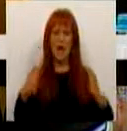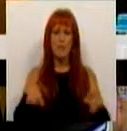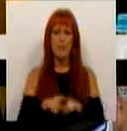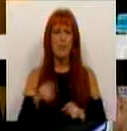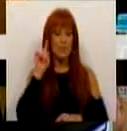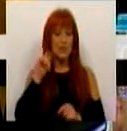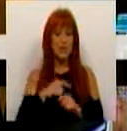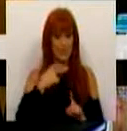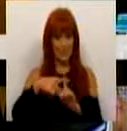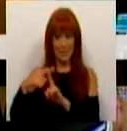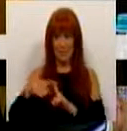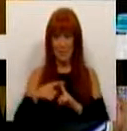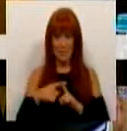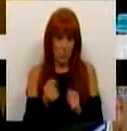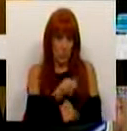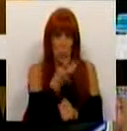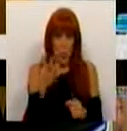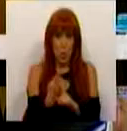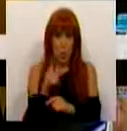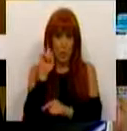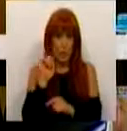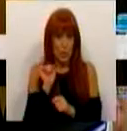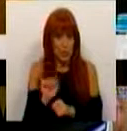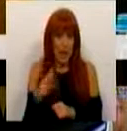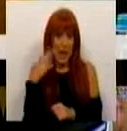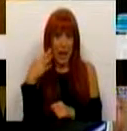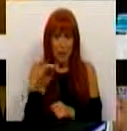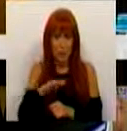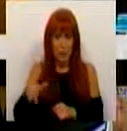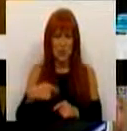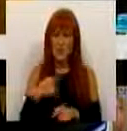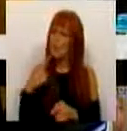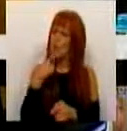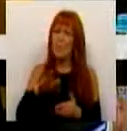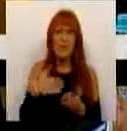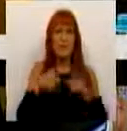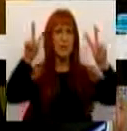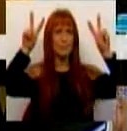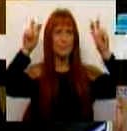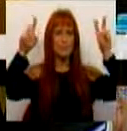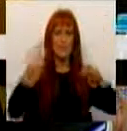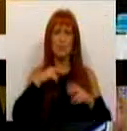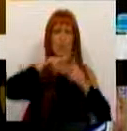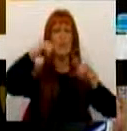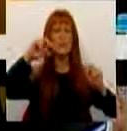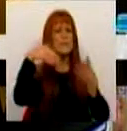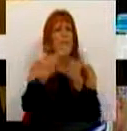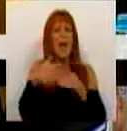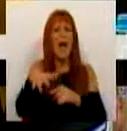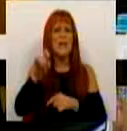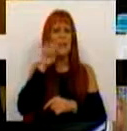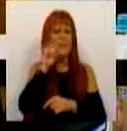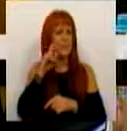de que os principais beneficiários serão o conjunto dos valores naturais. Chamar a isto, entre aspas, municipalizar as